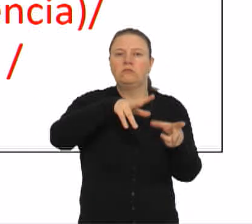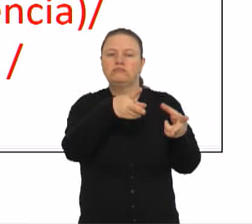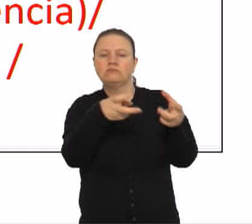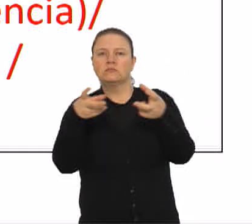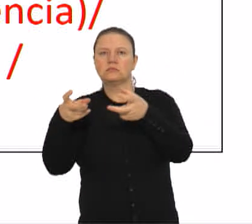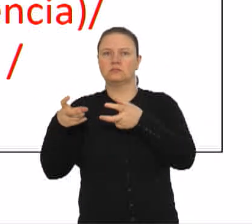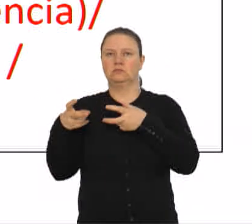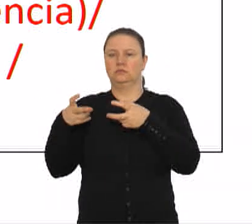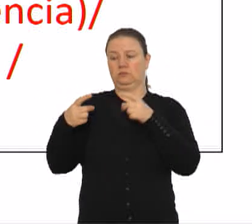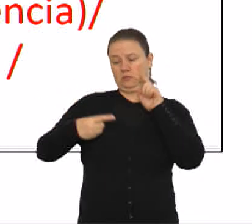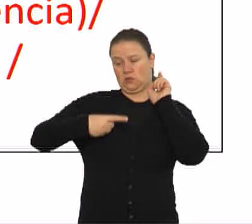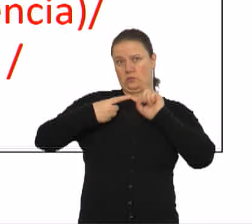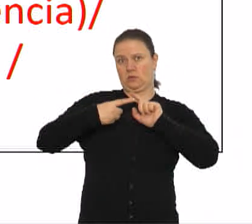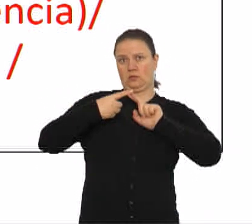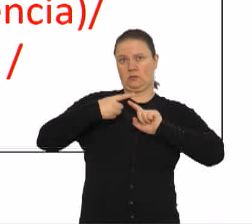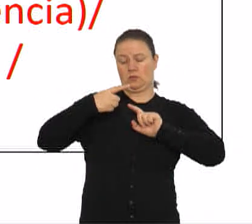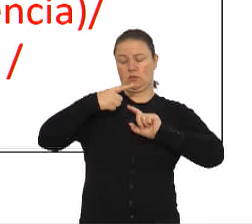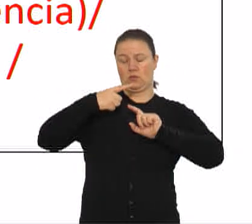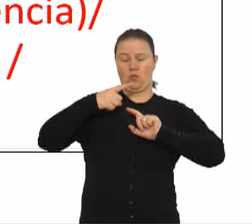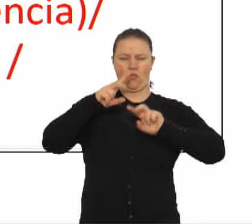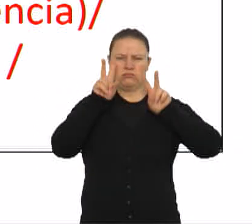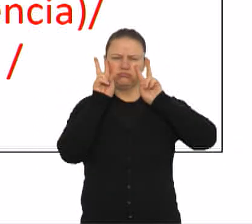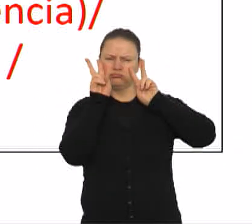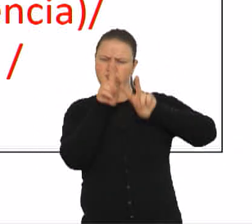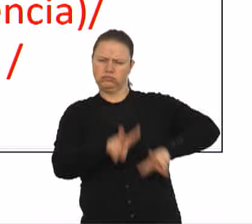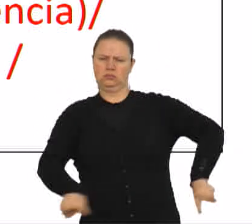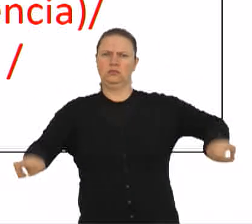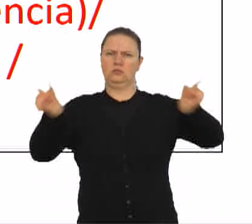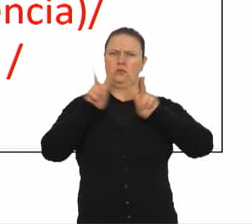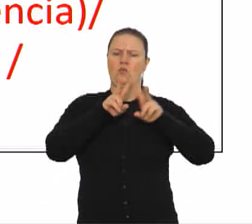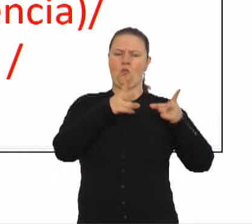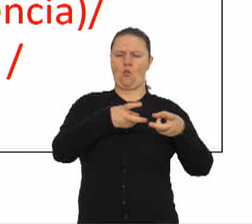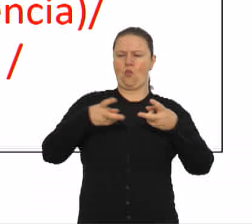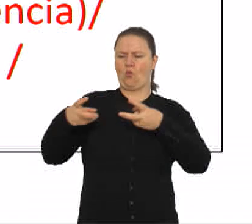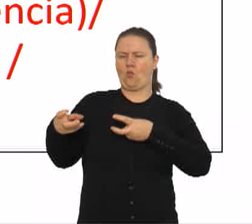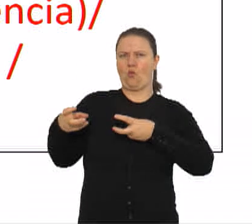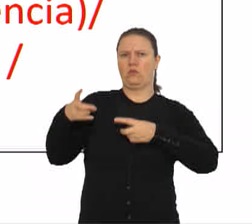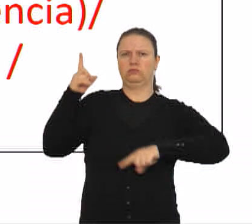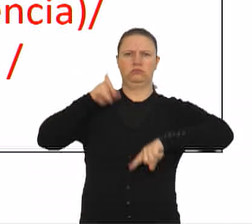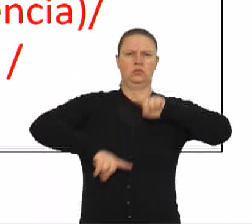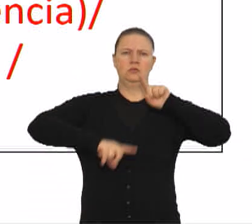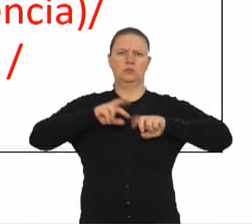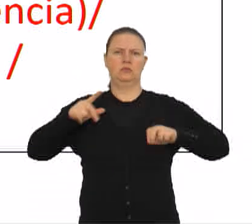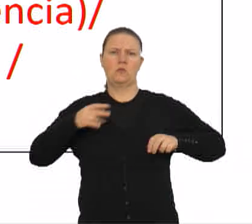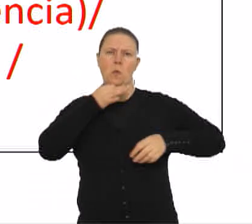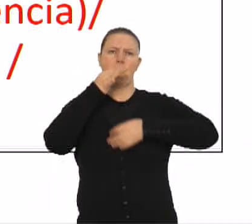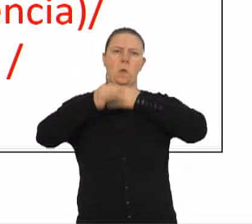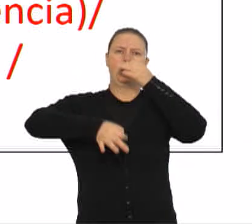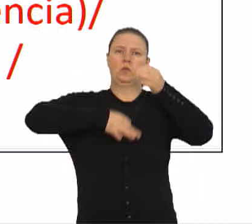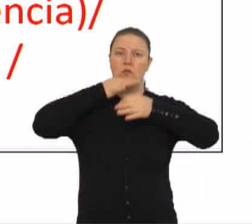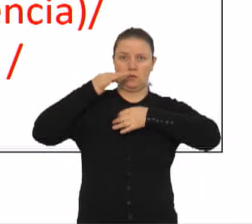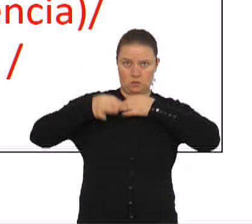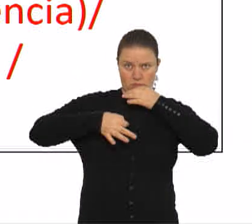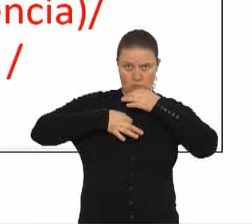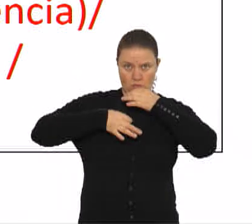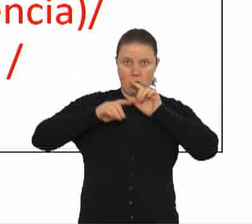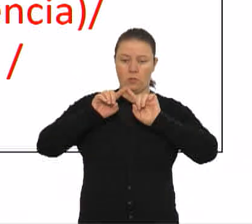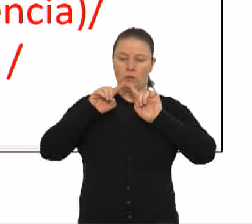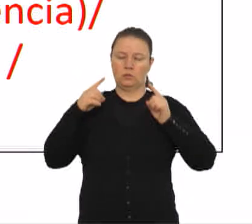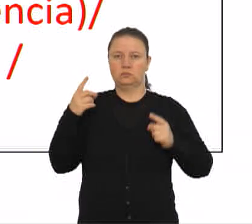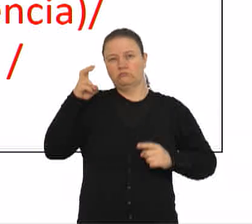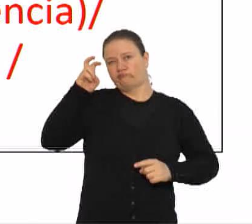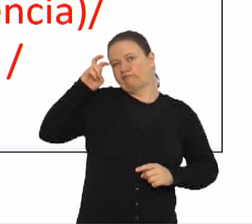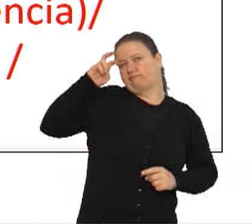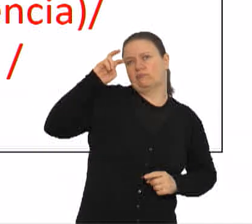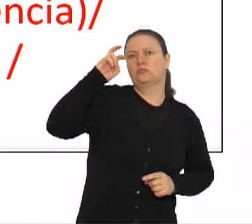o sentido que nos enganam, a imperfeição, a opinião, que é a doxa, enquanto o mundo inteligível